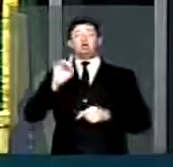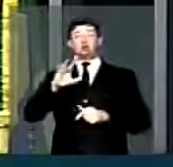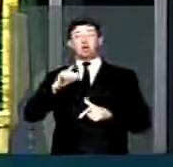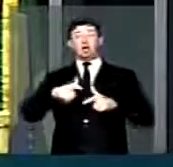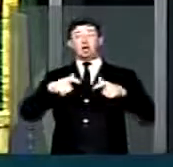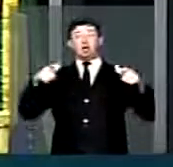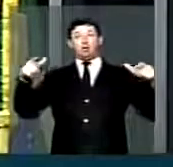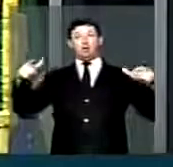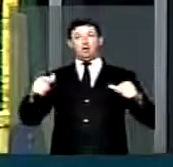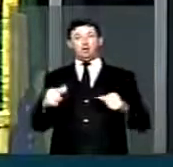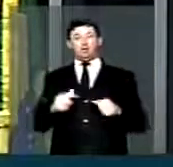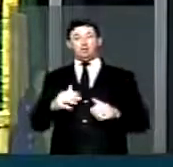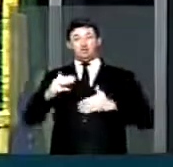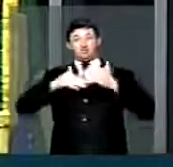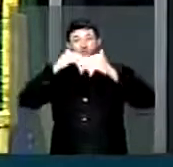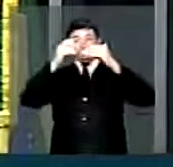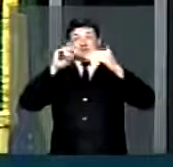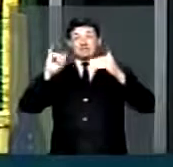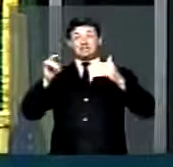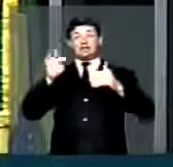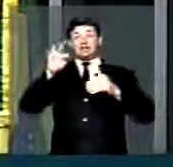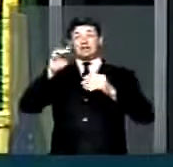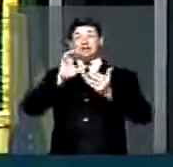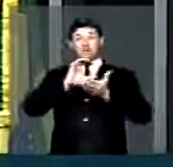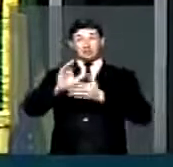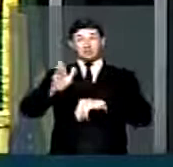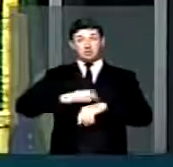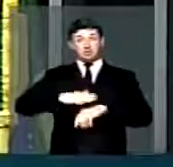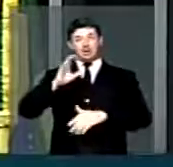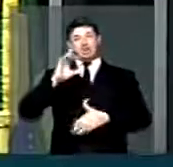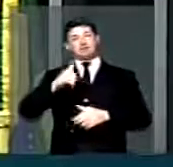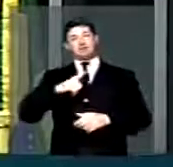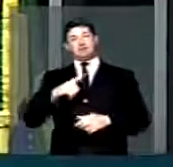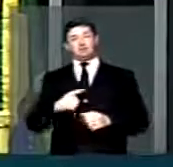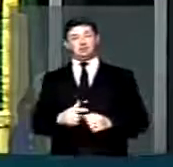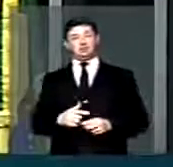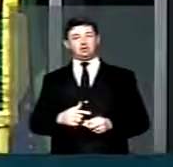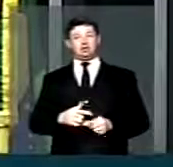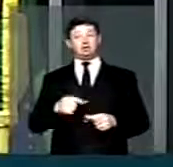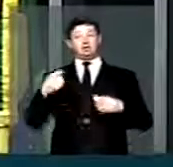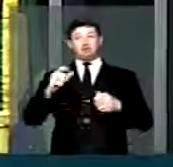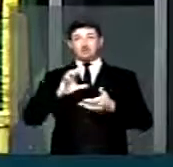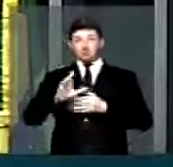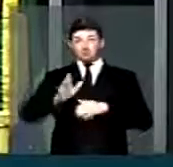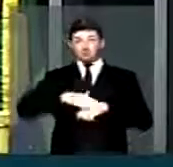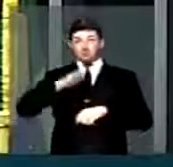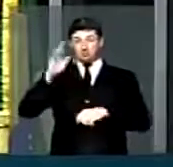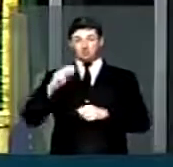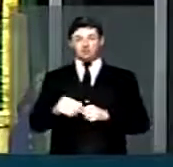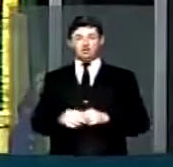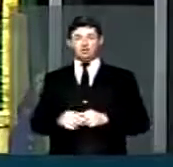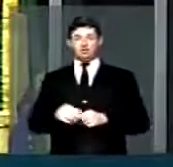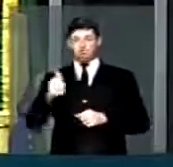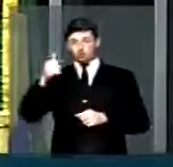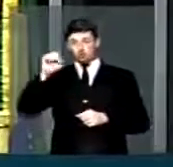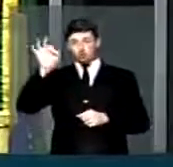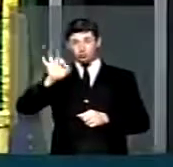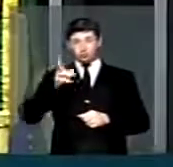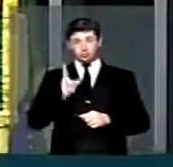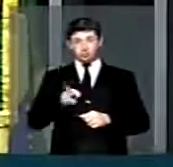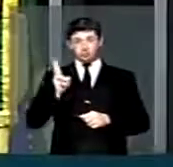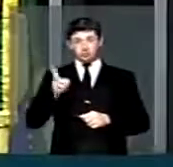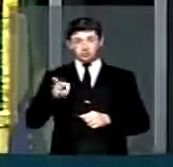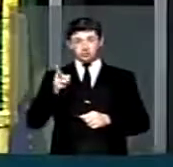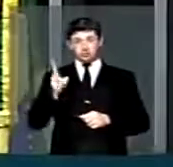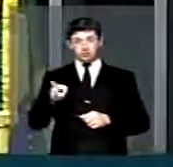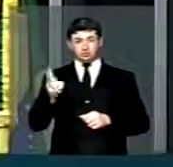se aumentar a taxa de investimentos. É preciso aumentar a taxa de investimentos. Ficar em 18% de